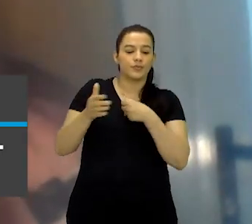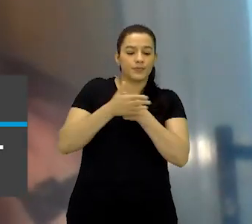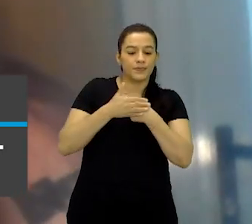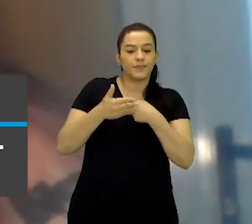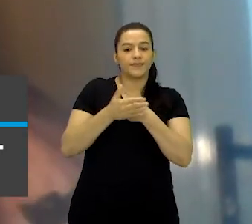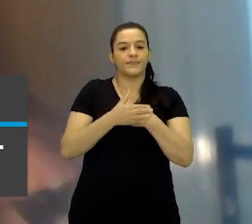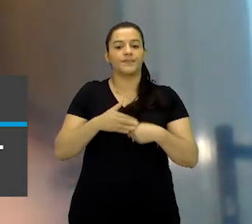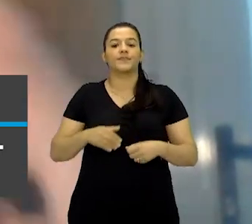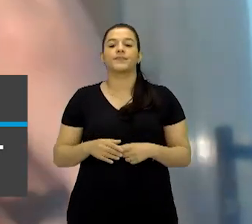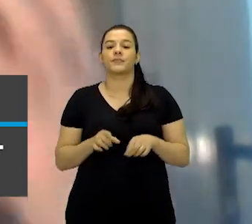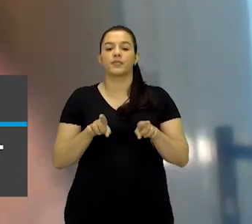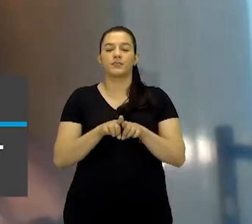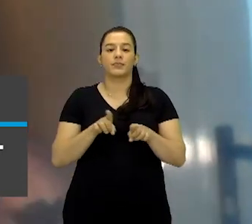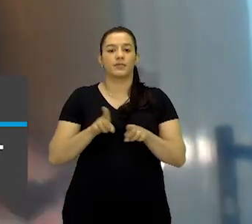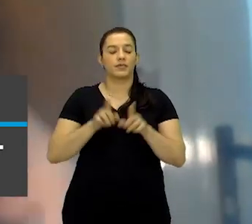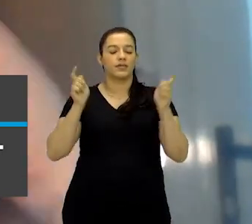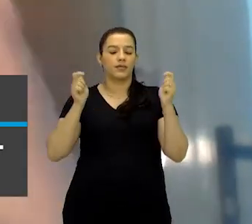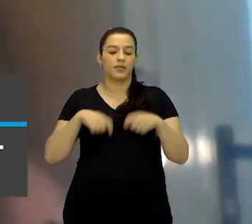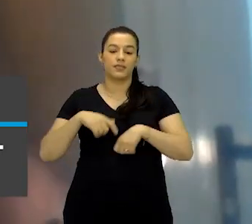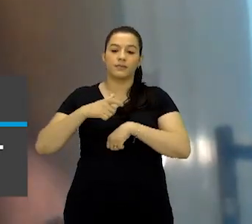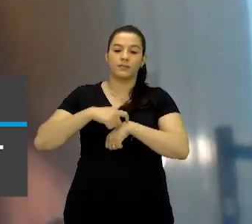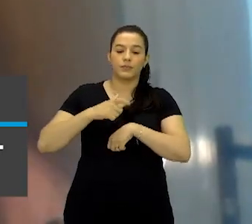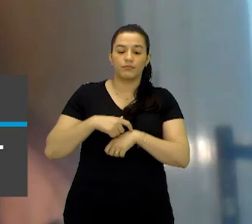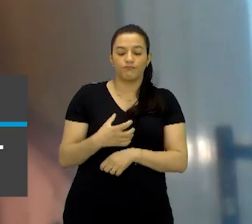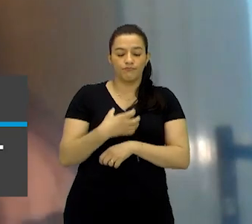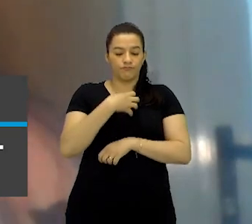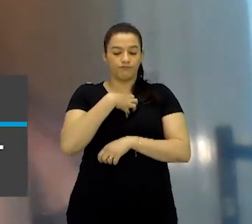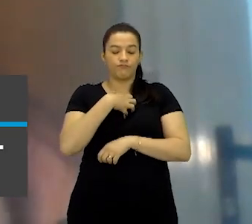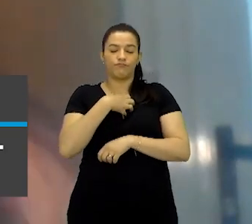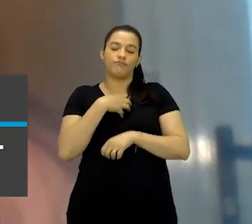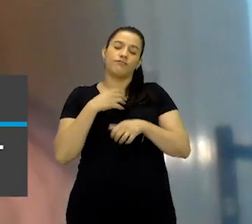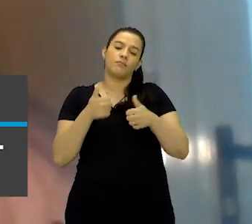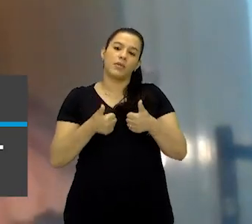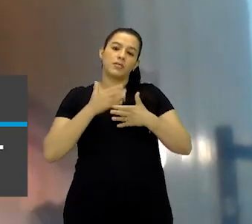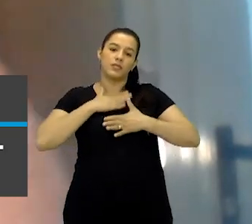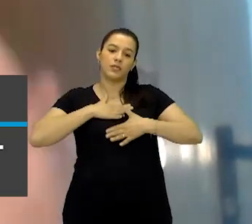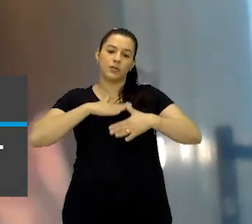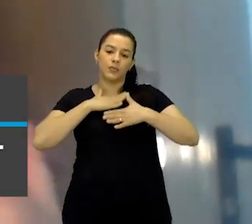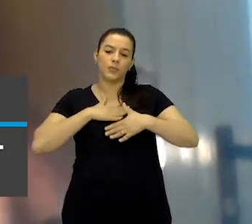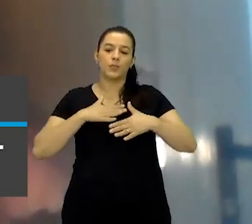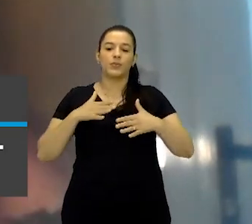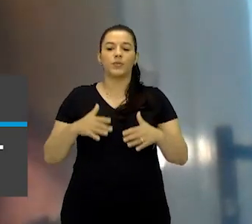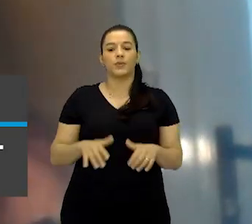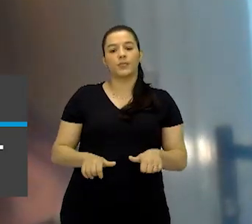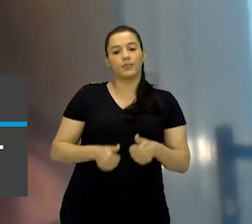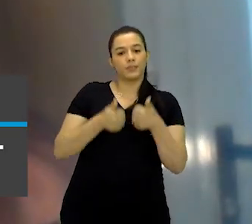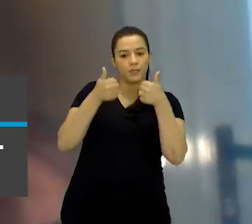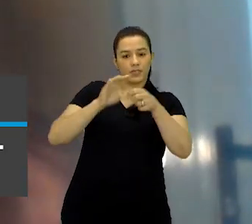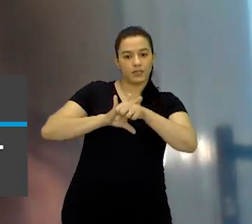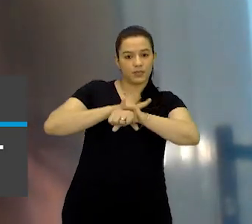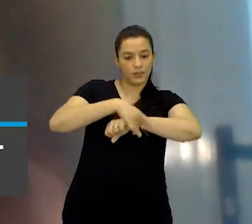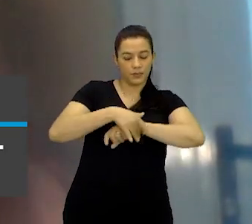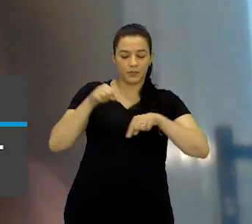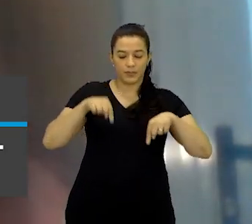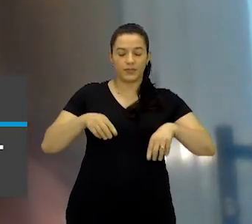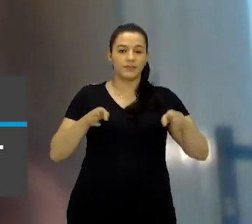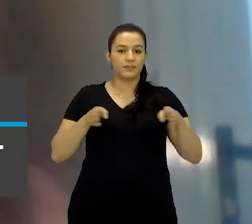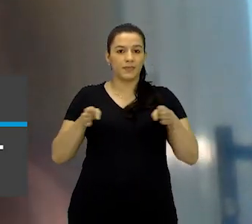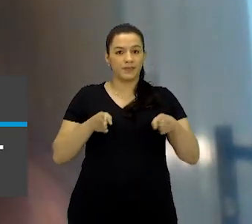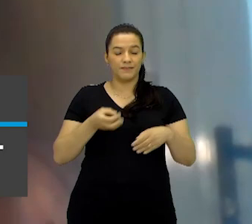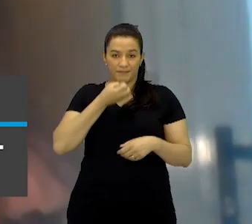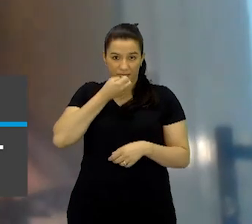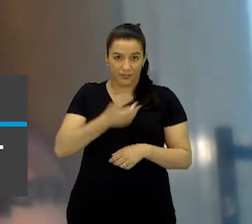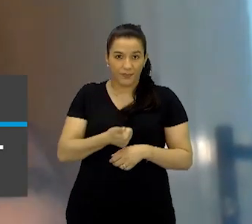acolhido, né, para que esse momento, para que a gente se sinta um pouco mais tranquilo e um pouquinho mais seguro nesse momento. Tá